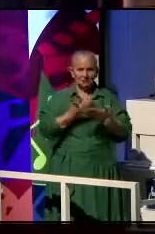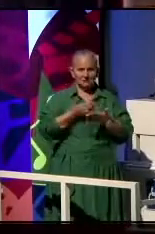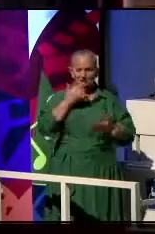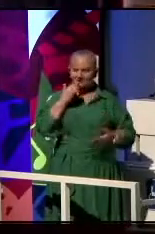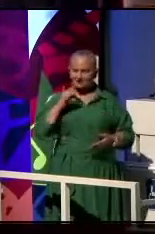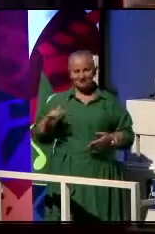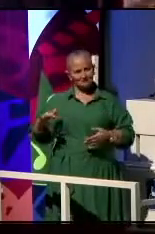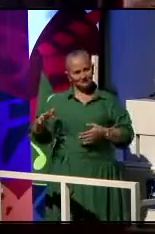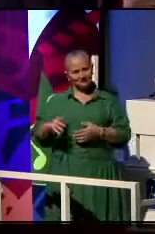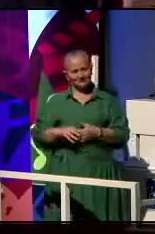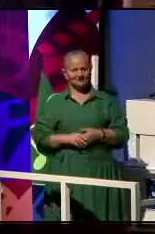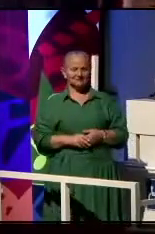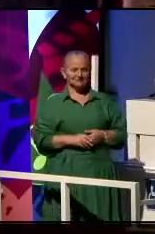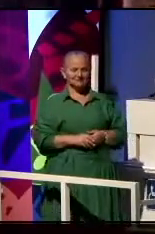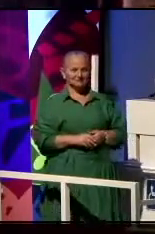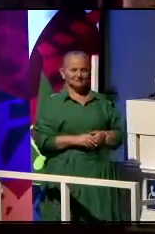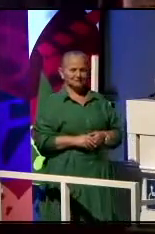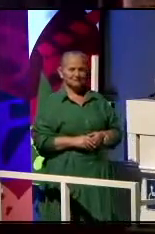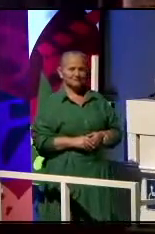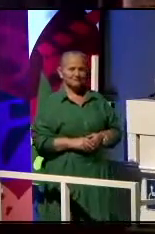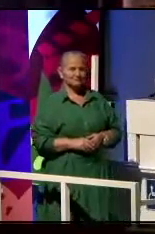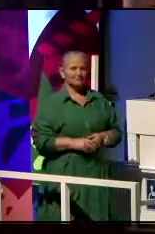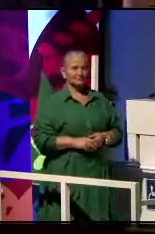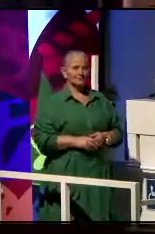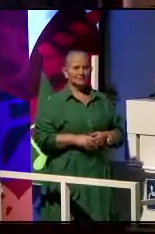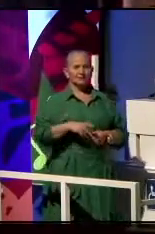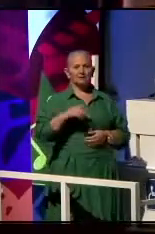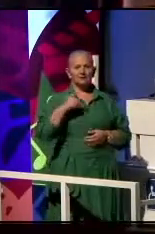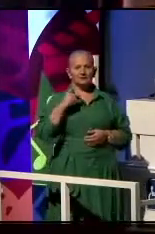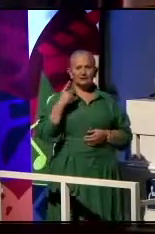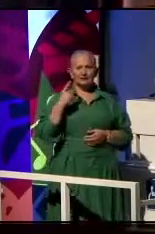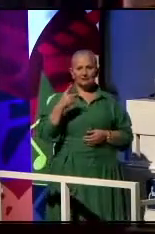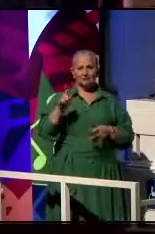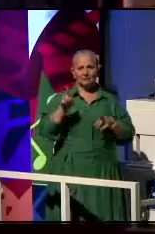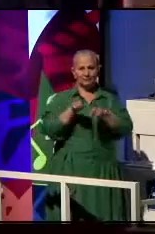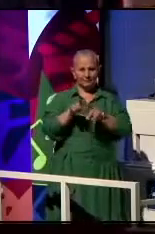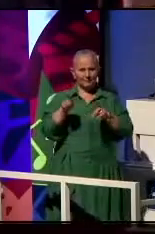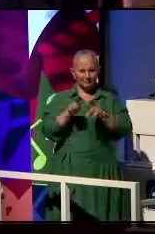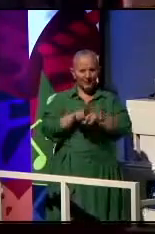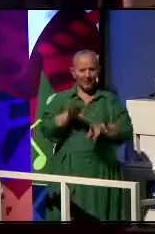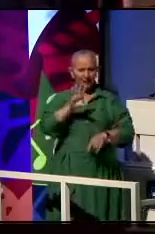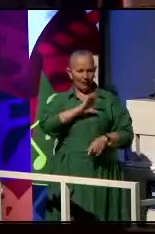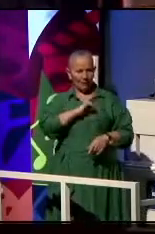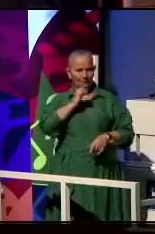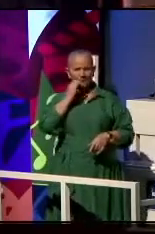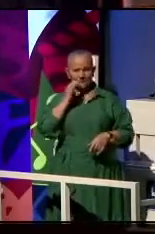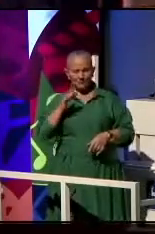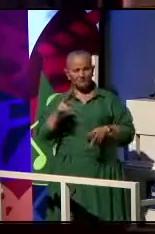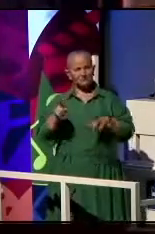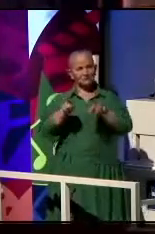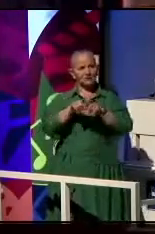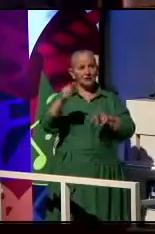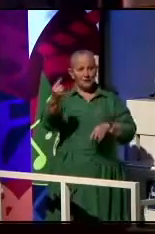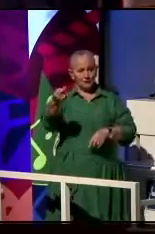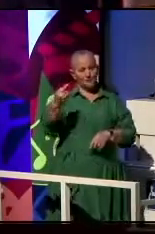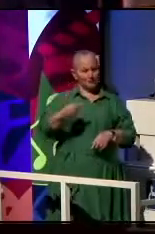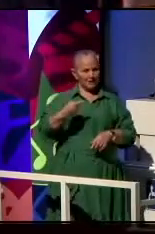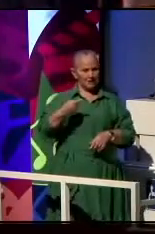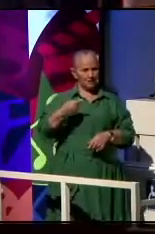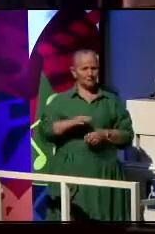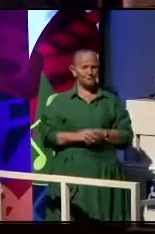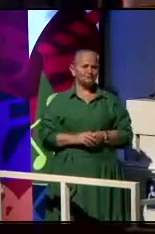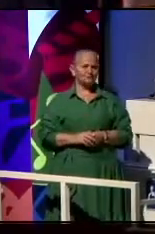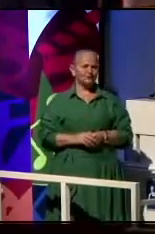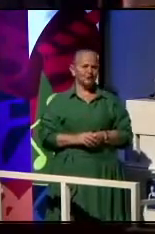mineiros. Da sua estreita relação com a música, veio a idealização da